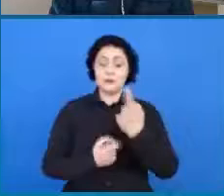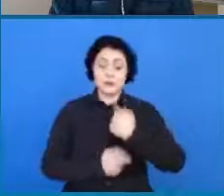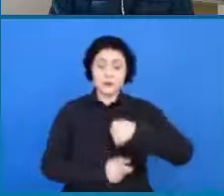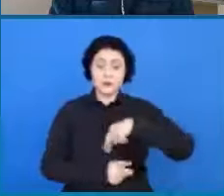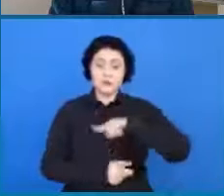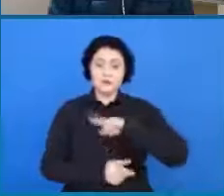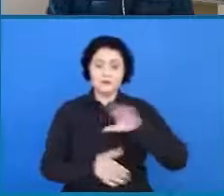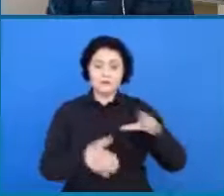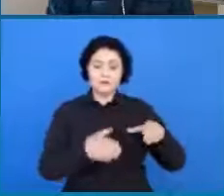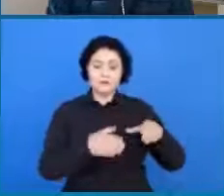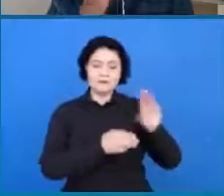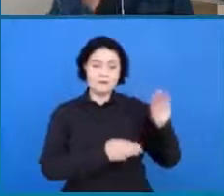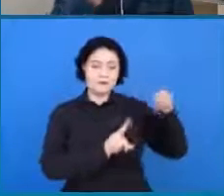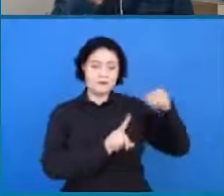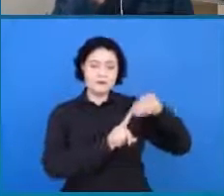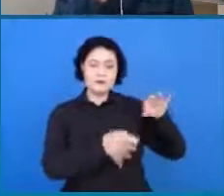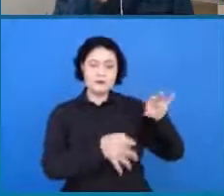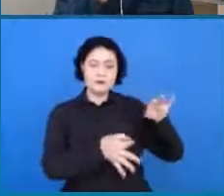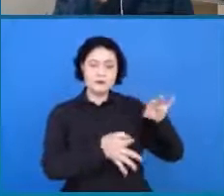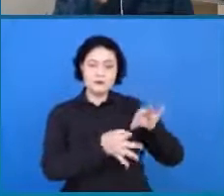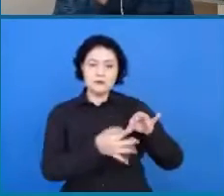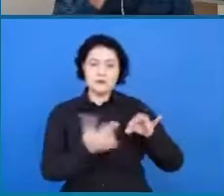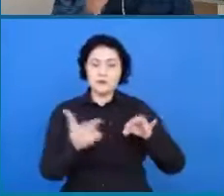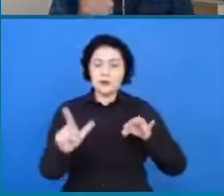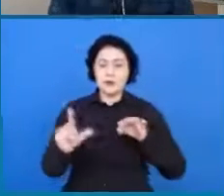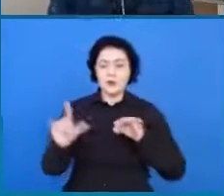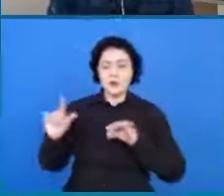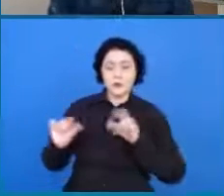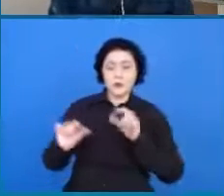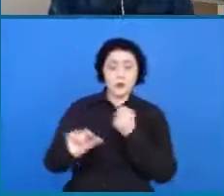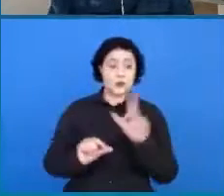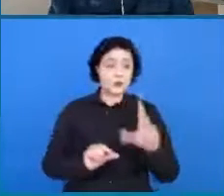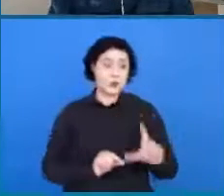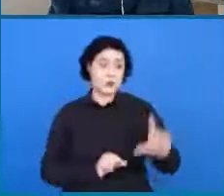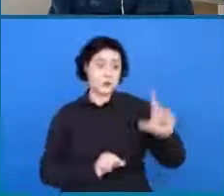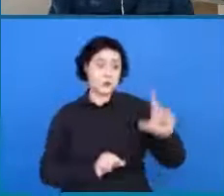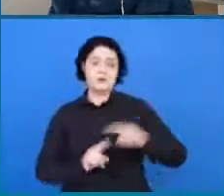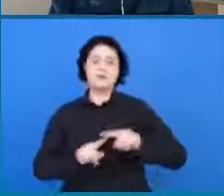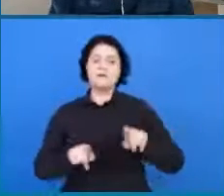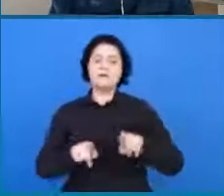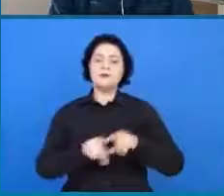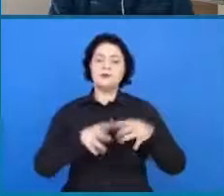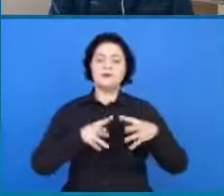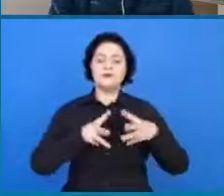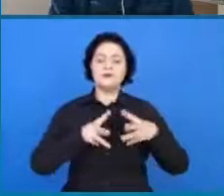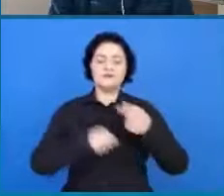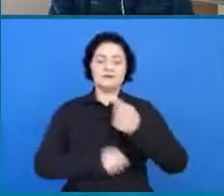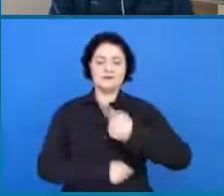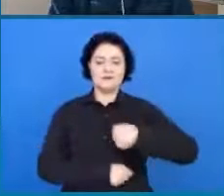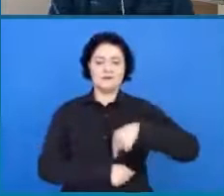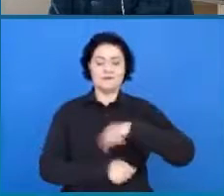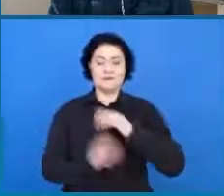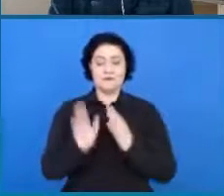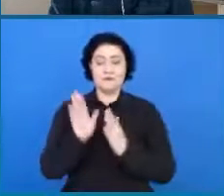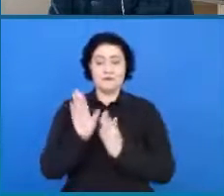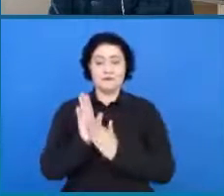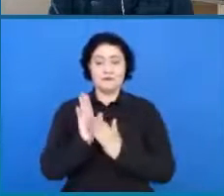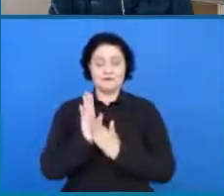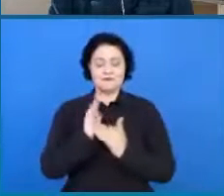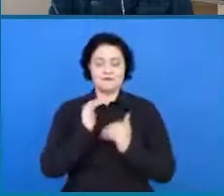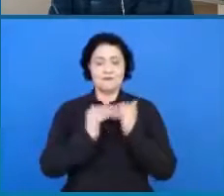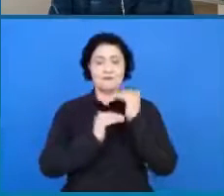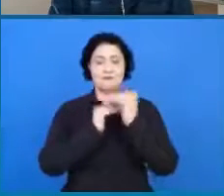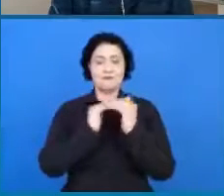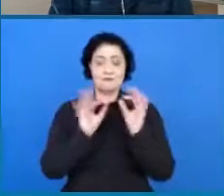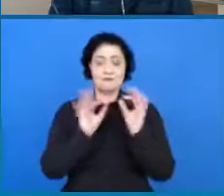comissões específicas outras menores outras grandiosas Mas todos com o propósito de crescer